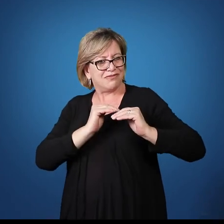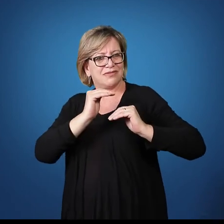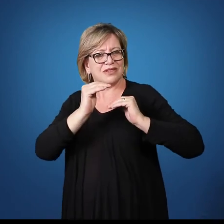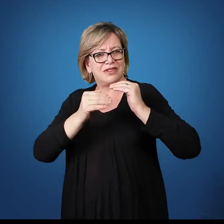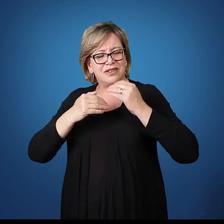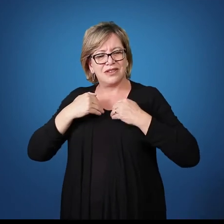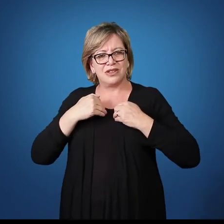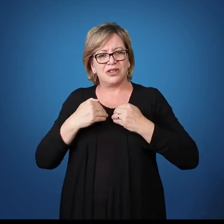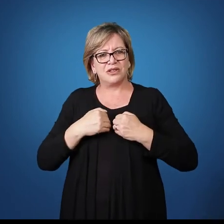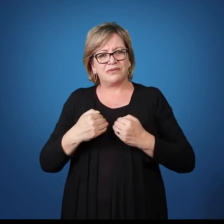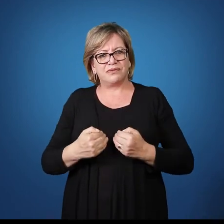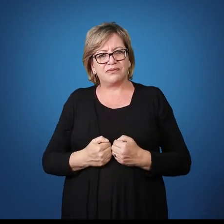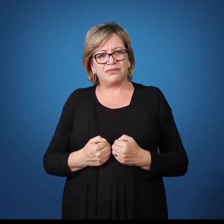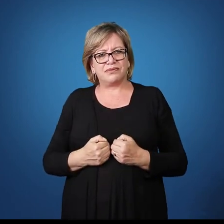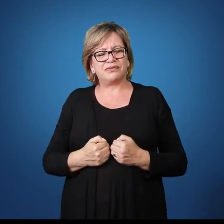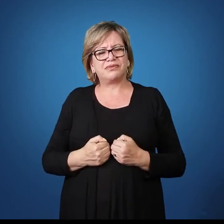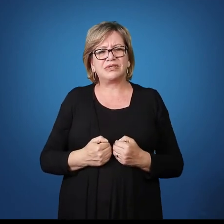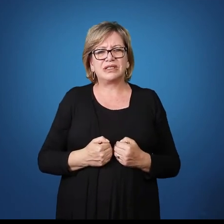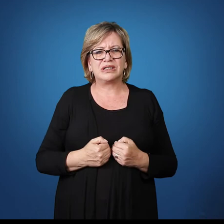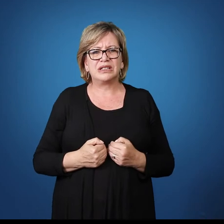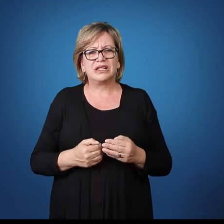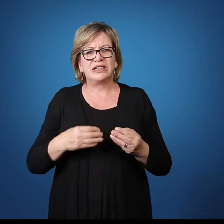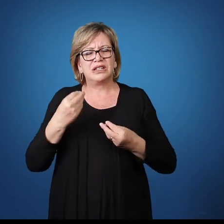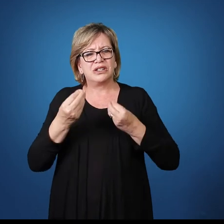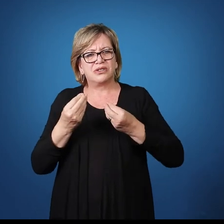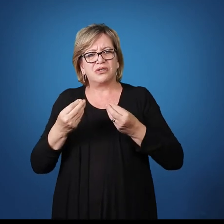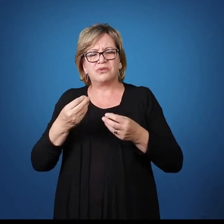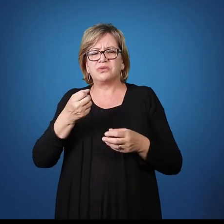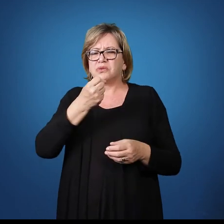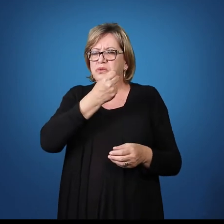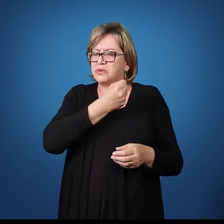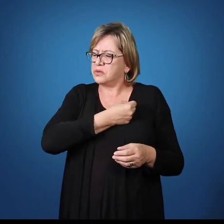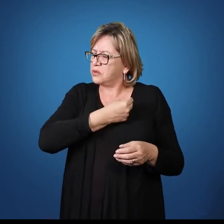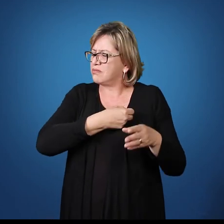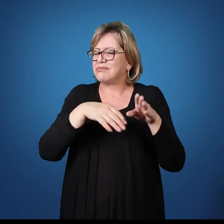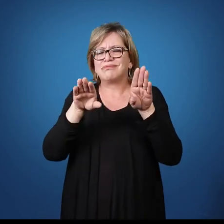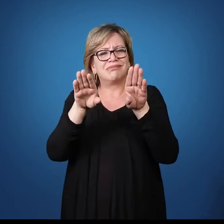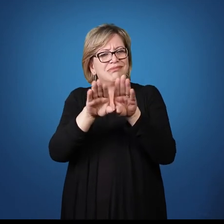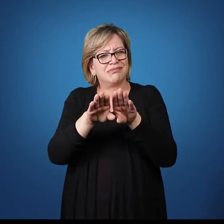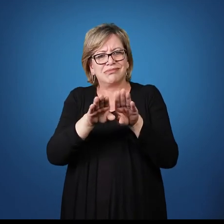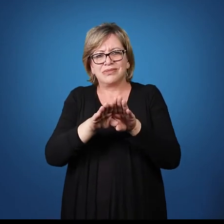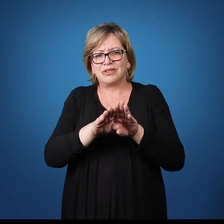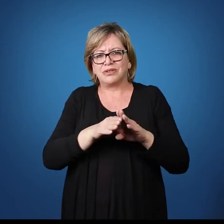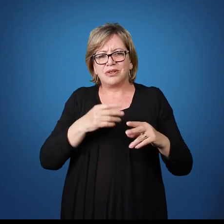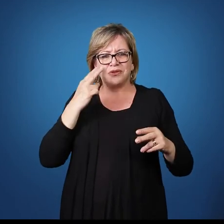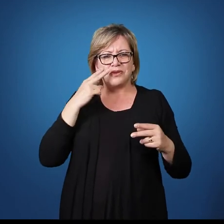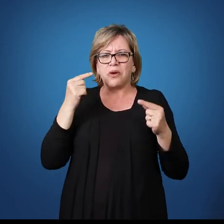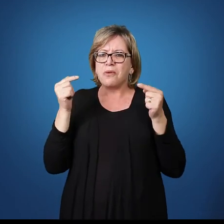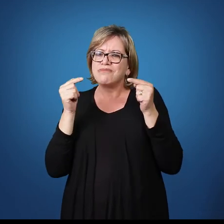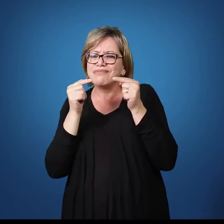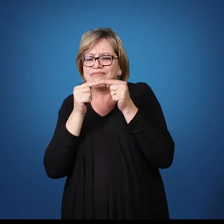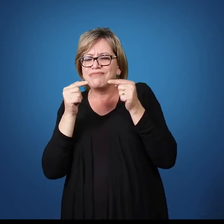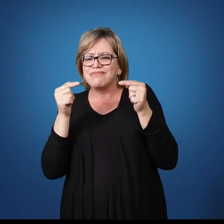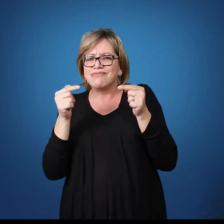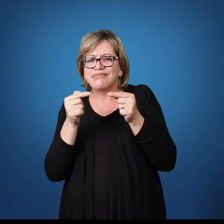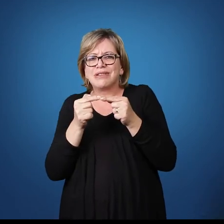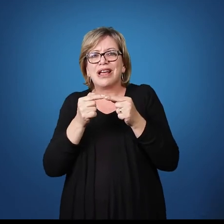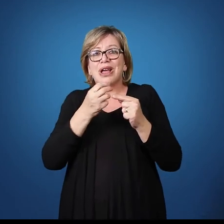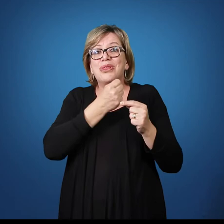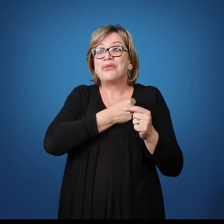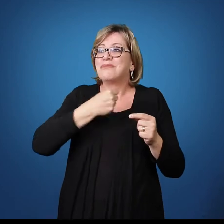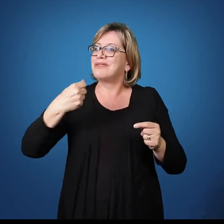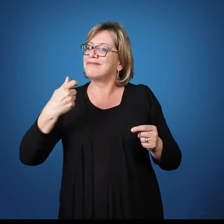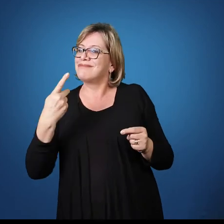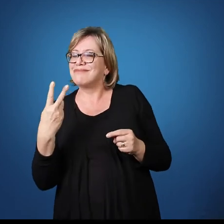desenvolvimento corporal, com a numeração, trabalhando a relação dos números, e algumas coisas